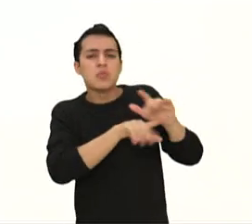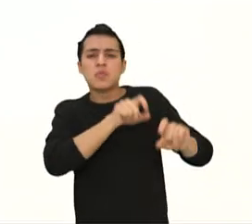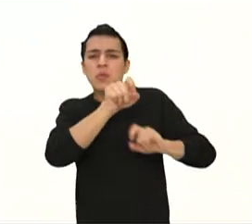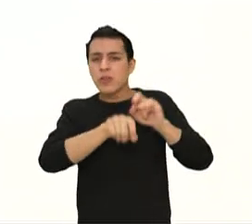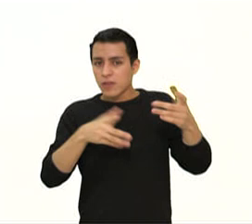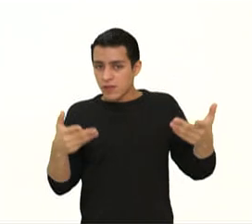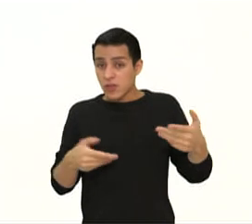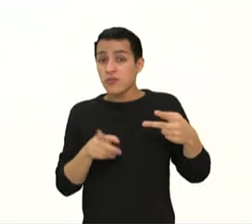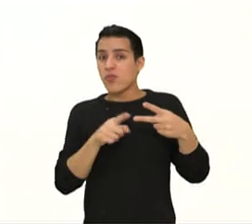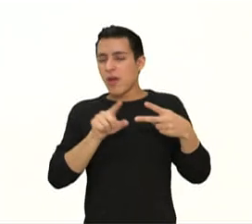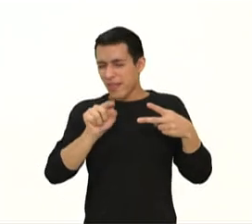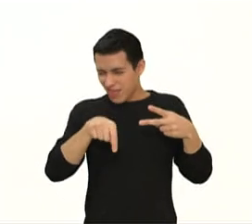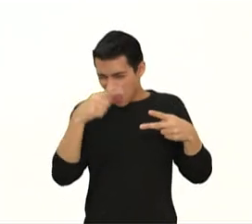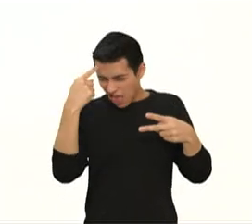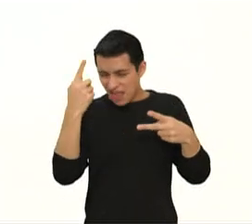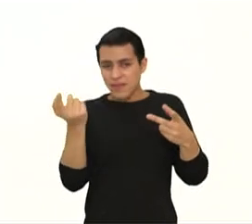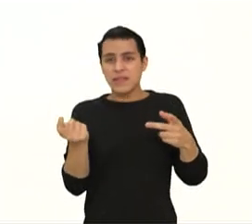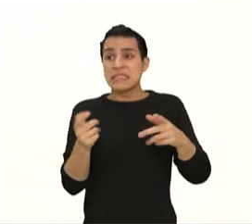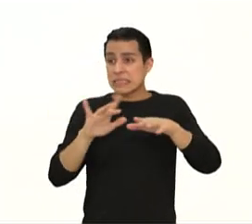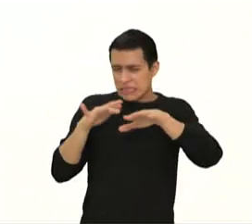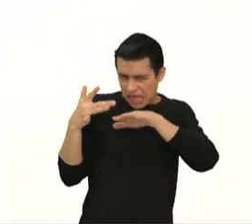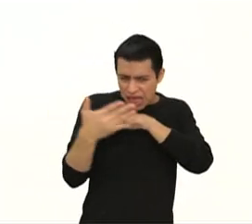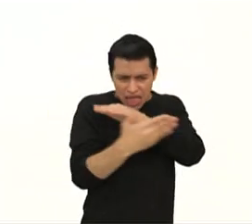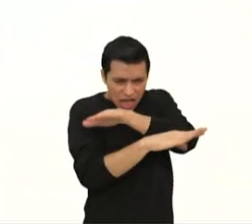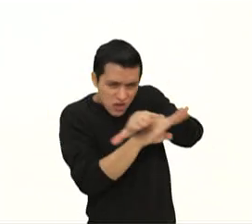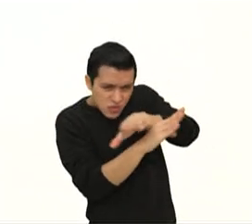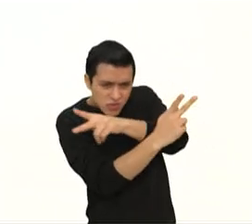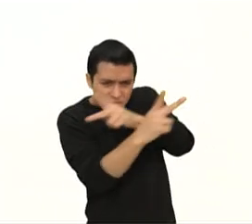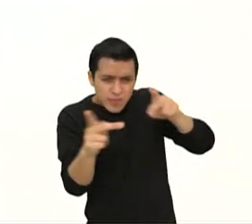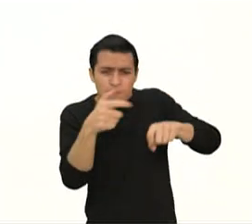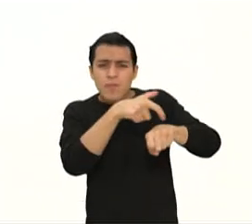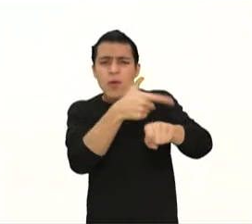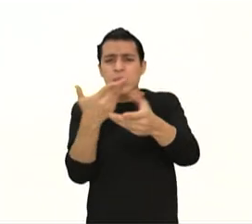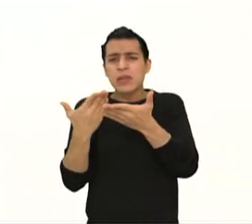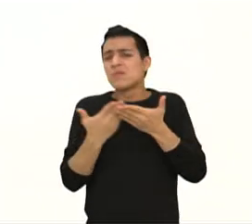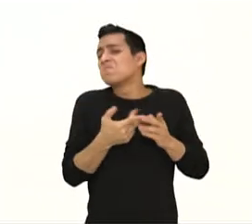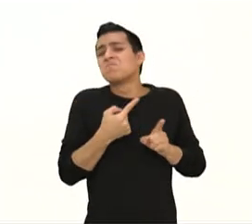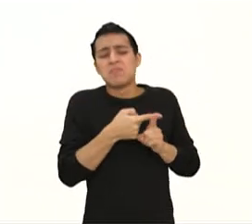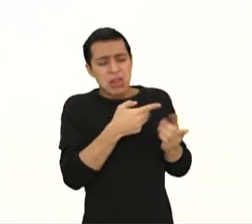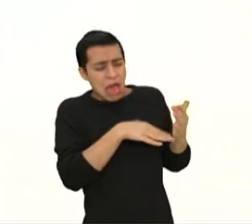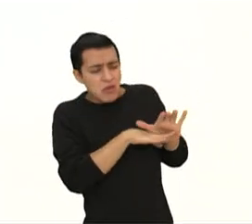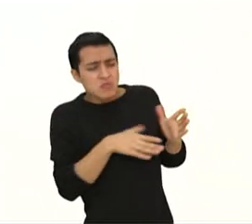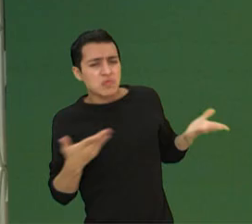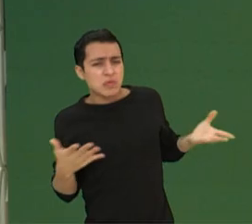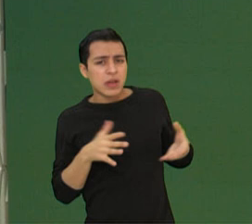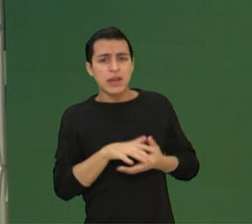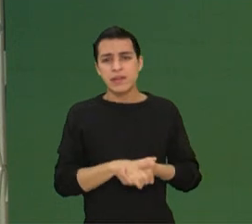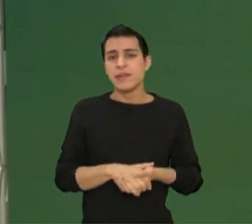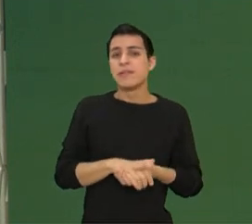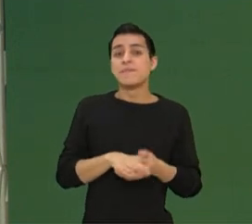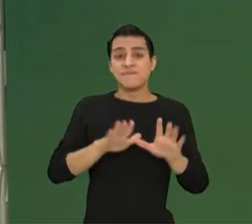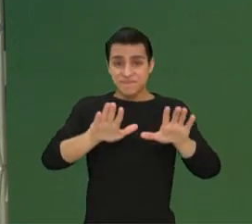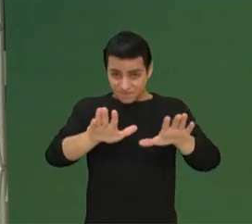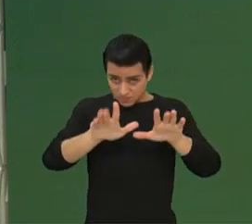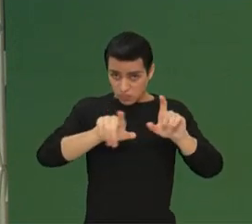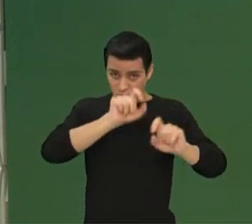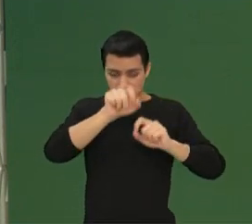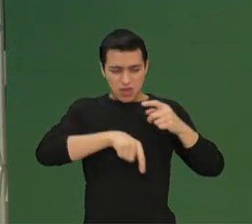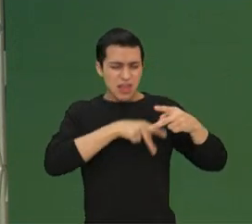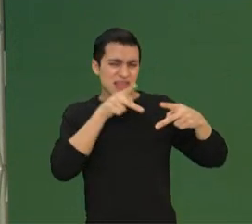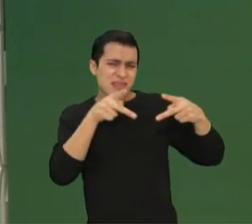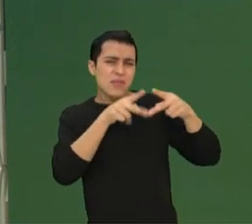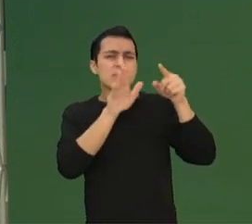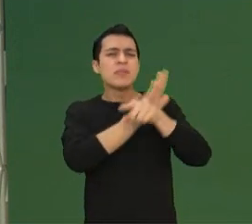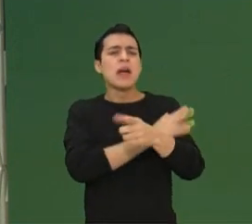número 2. As redes sociais colaboram com seus momentos de estudo? Por quê? Veja só. Com essas duas